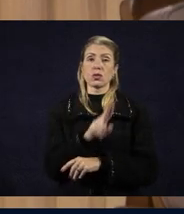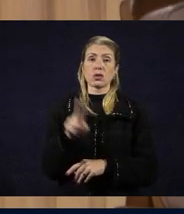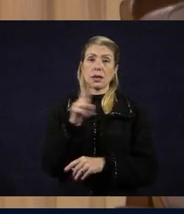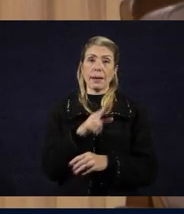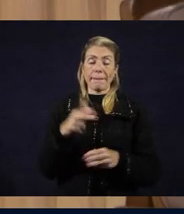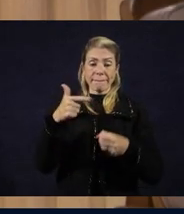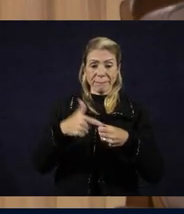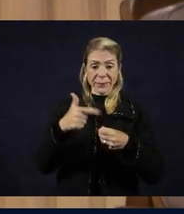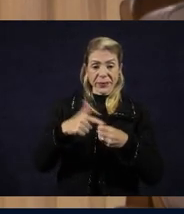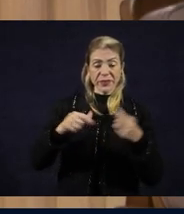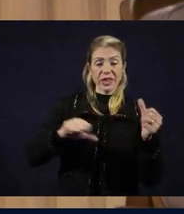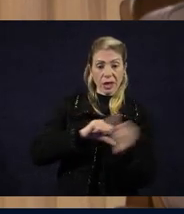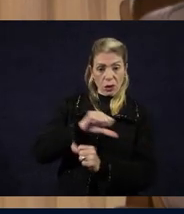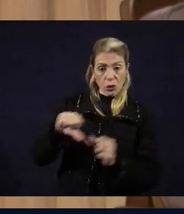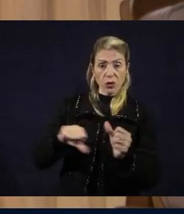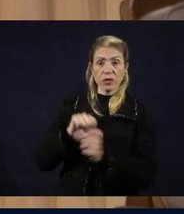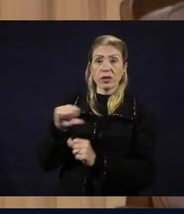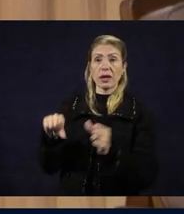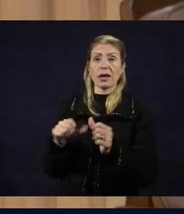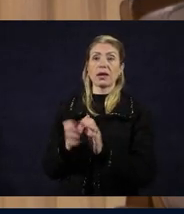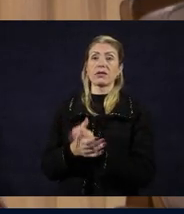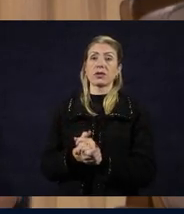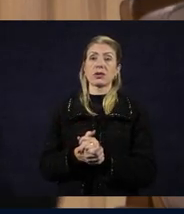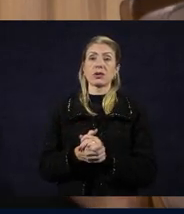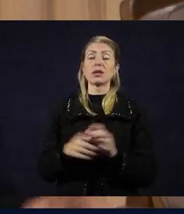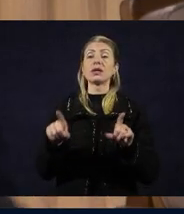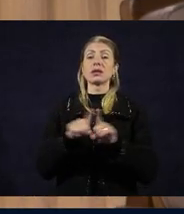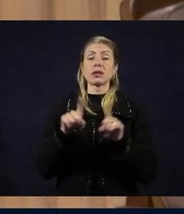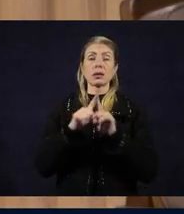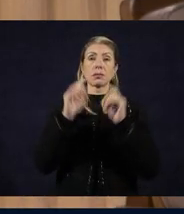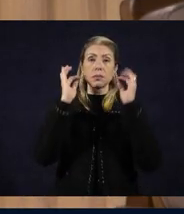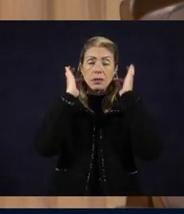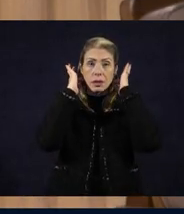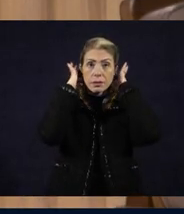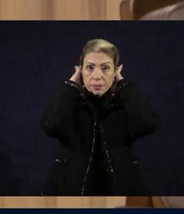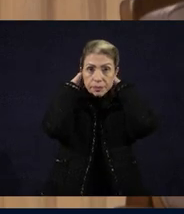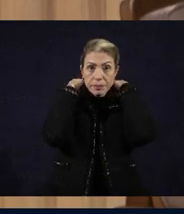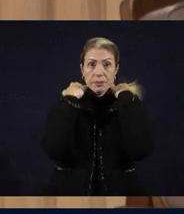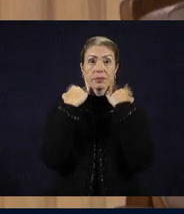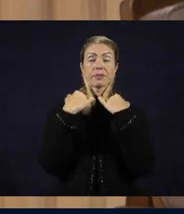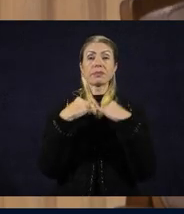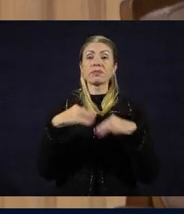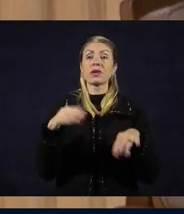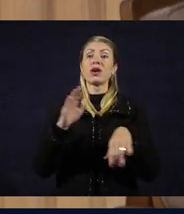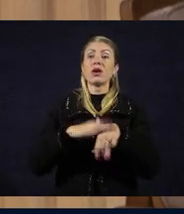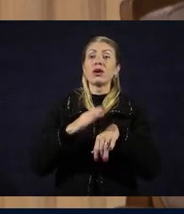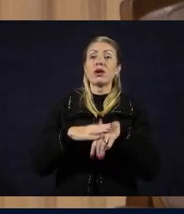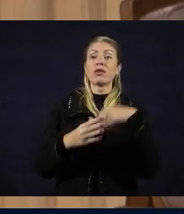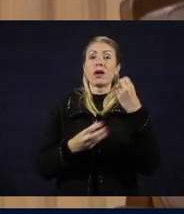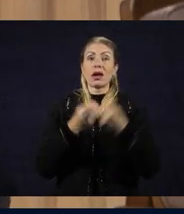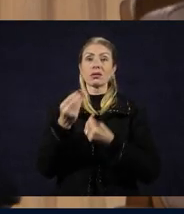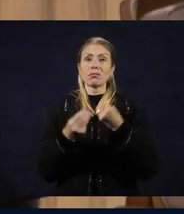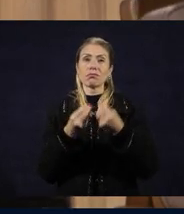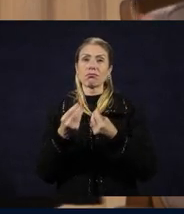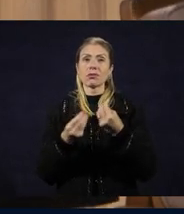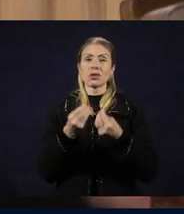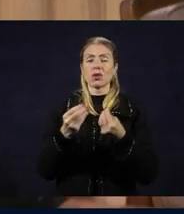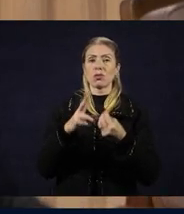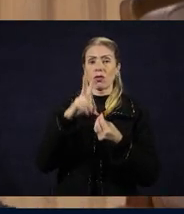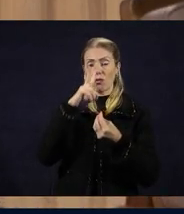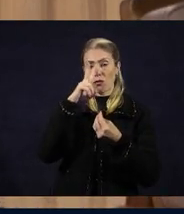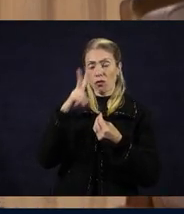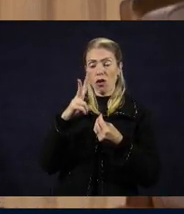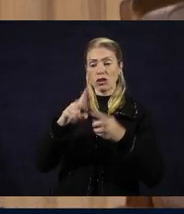combustíveis renováveis e com isso gerando uma pressão forte de insumos que tem seus